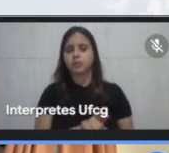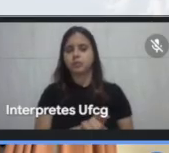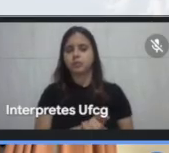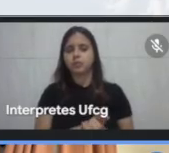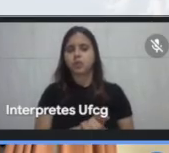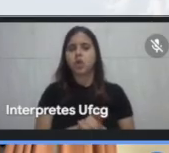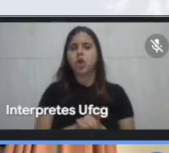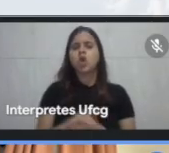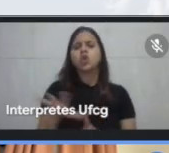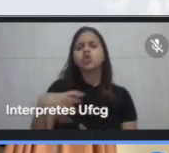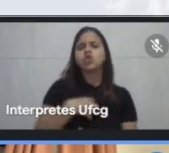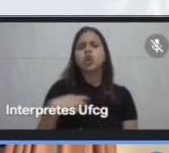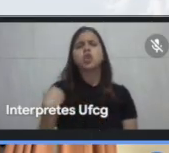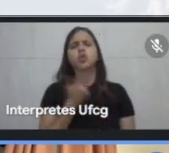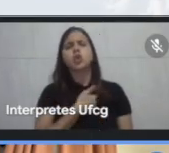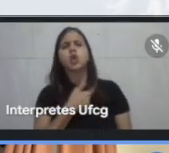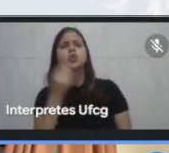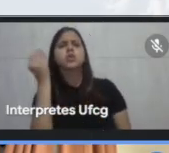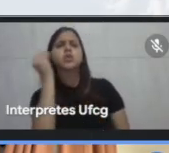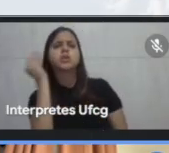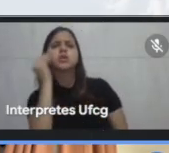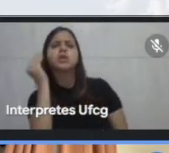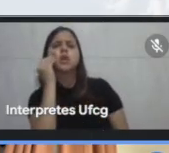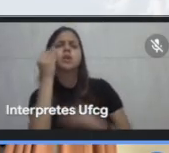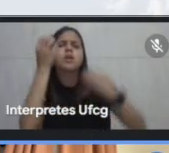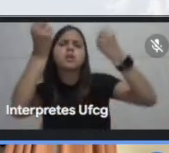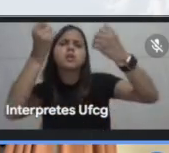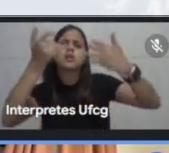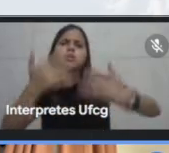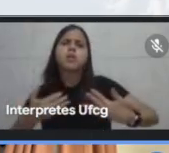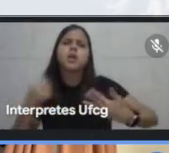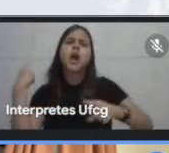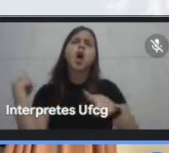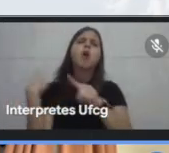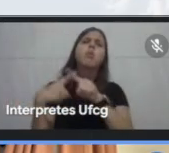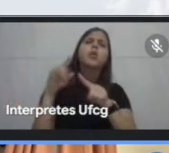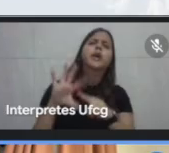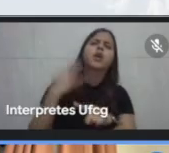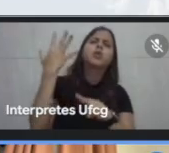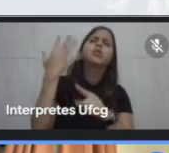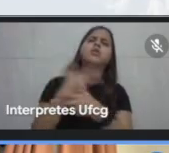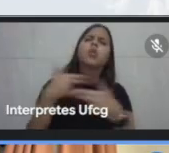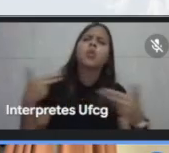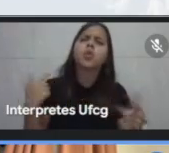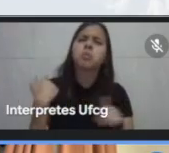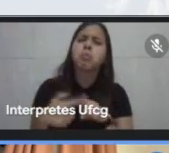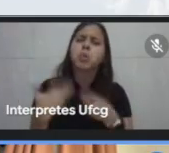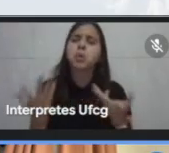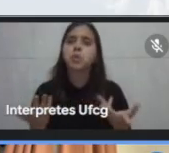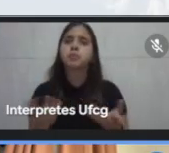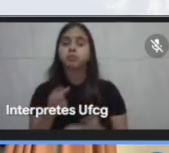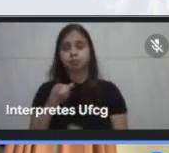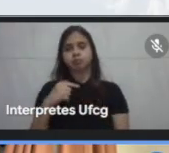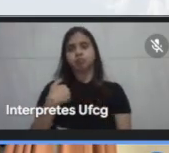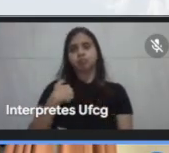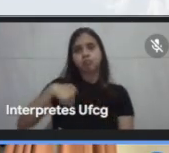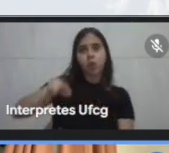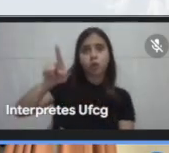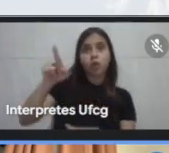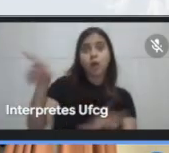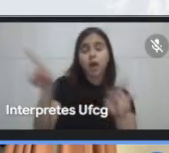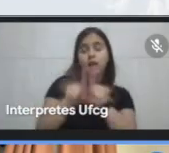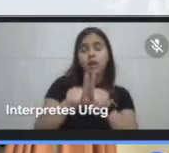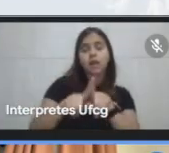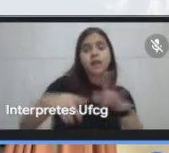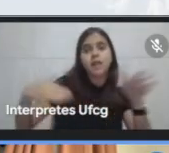que formas que a gente encontra de tentar explicar o motivo daquela mudança. Então, se eu vou daqui ao